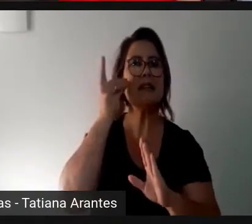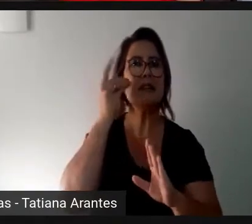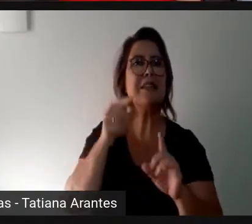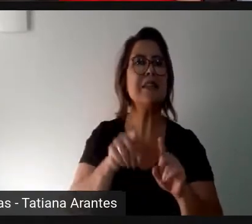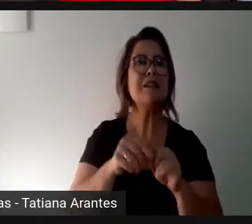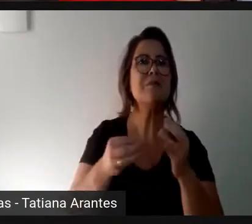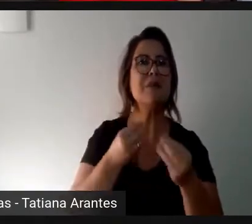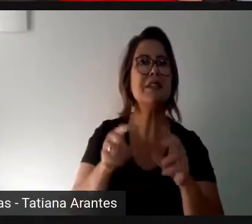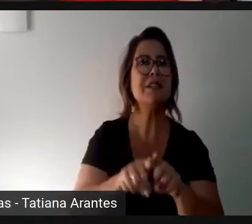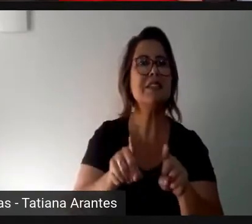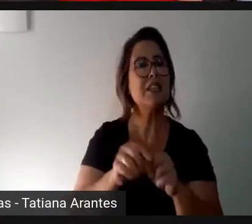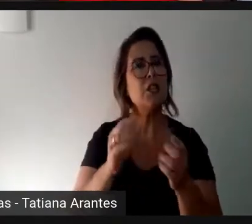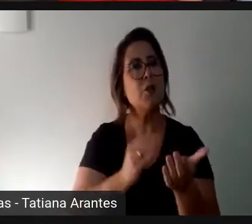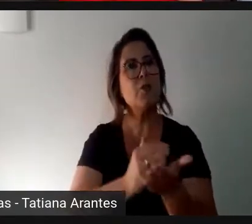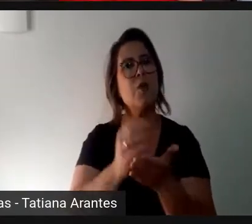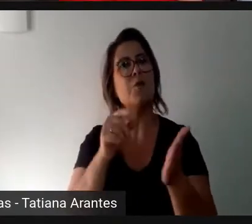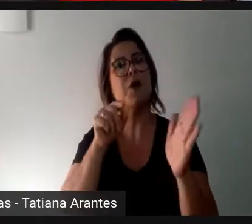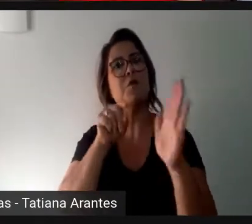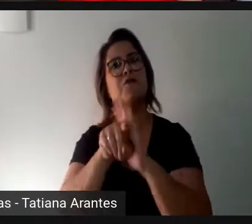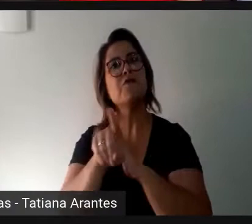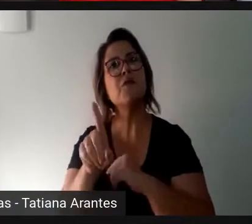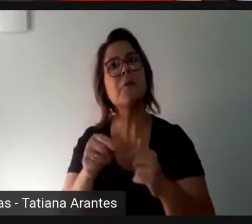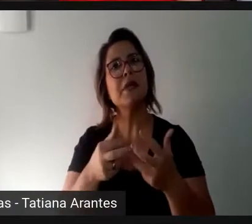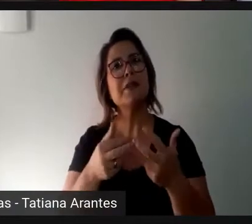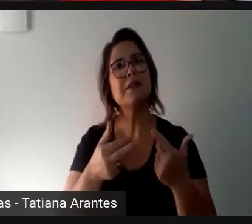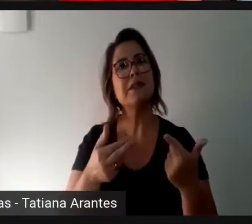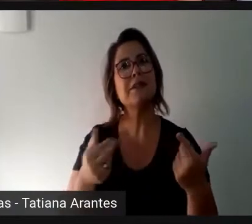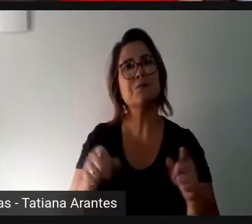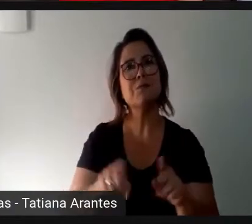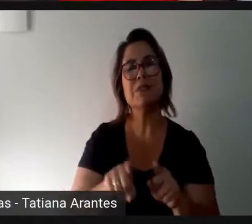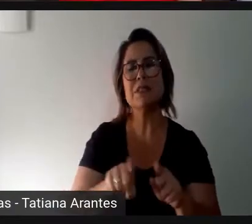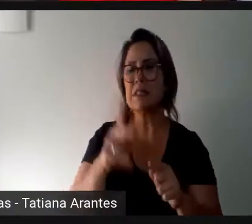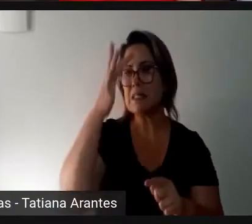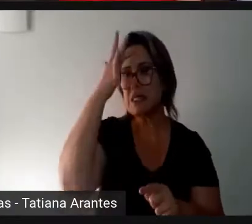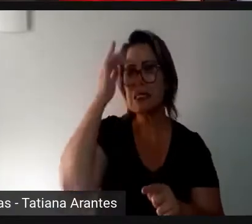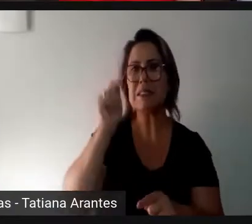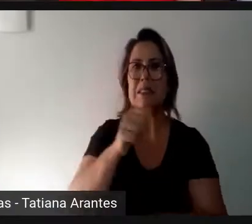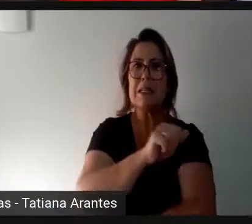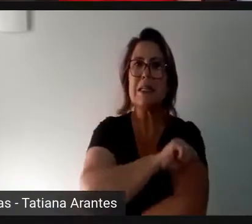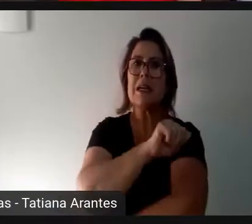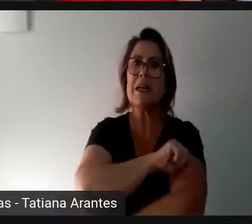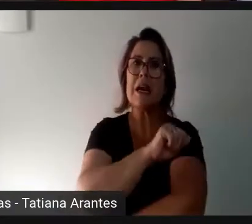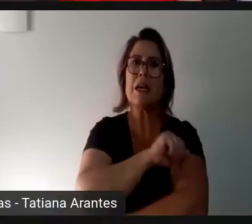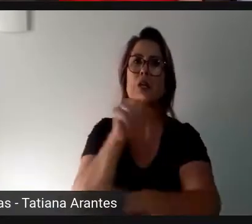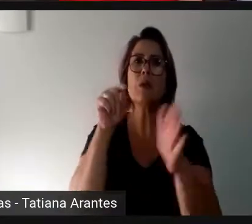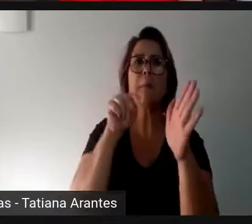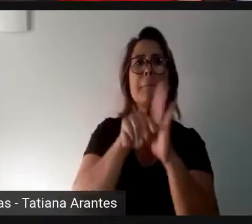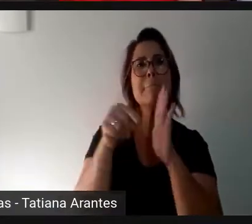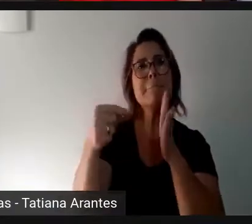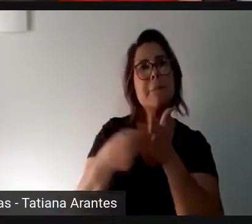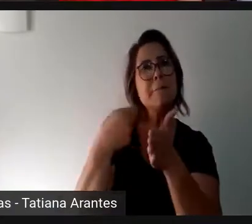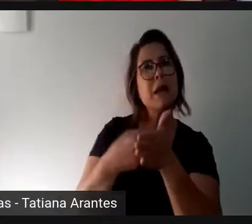com uma pergunta que é comum, que eu ouço bastante dos meus alunos, pedir para o doutor Rafael Jardim nos